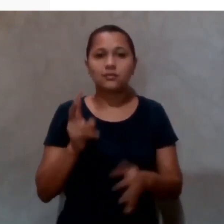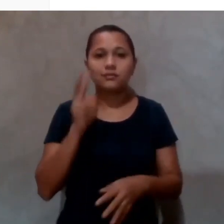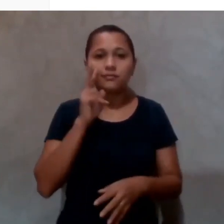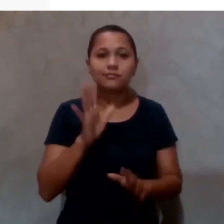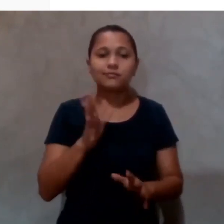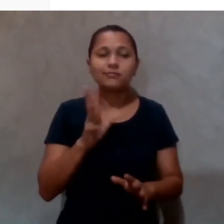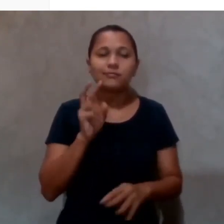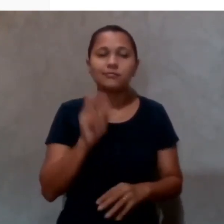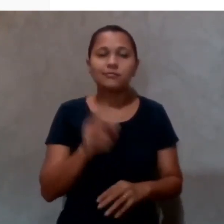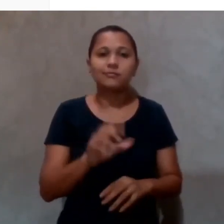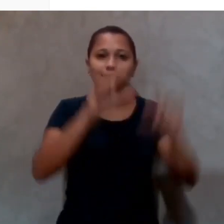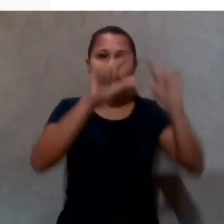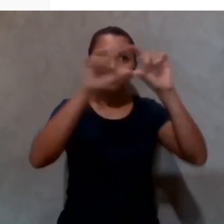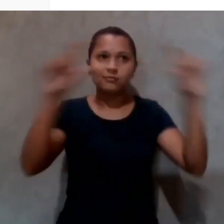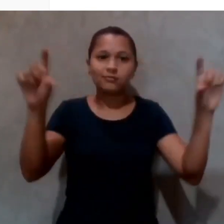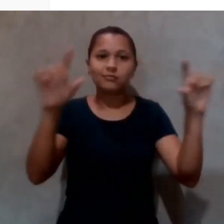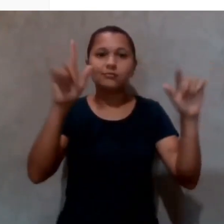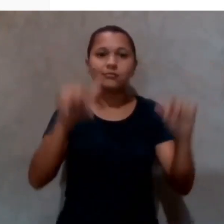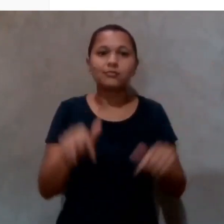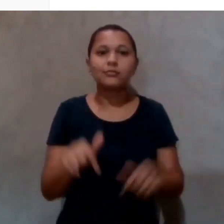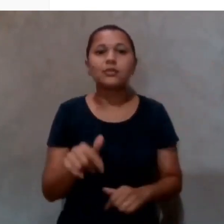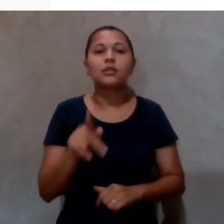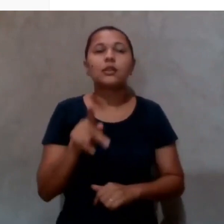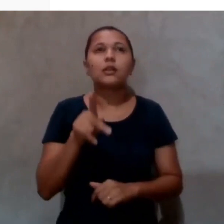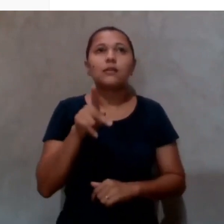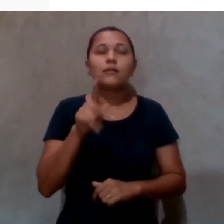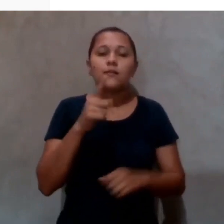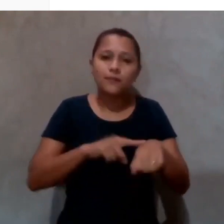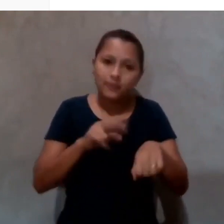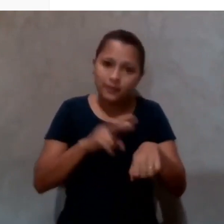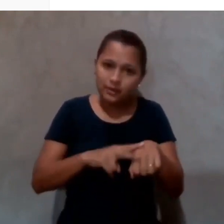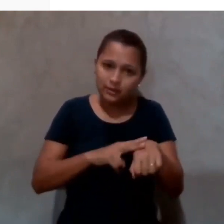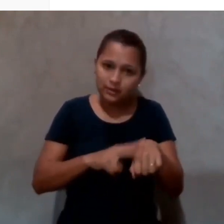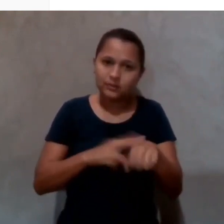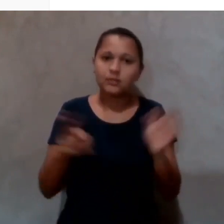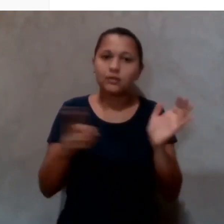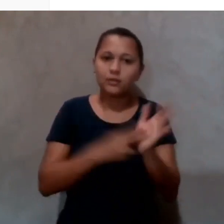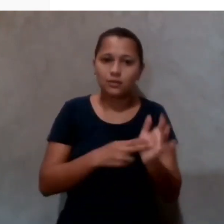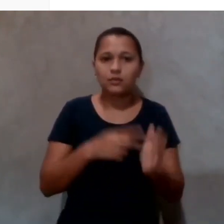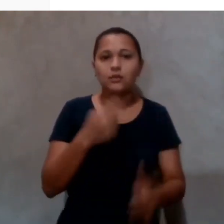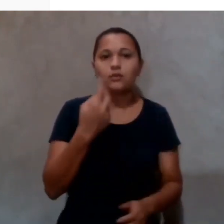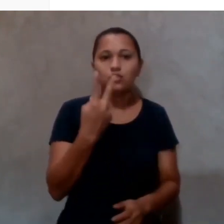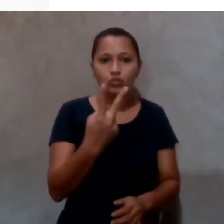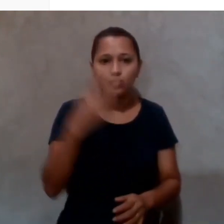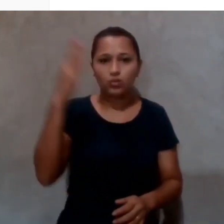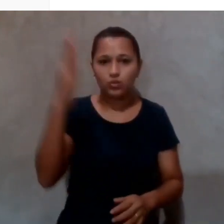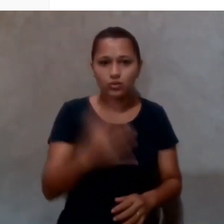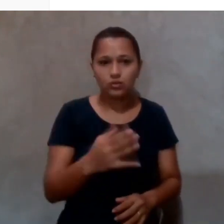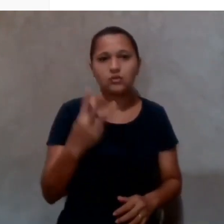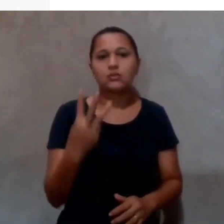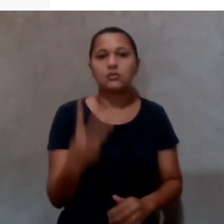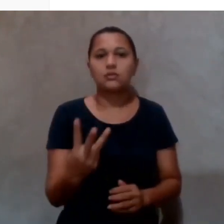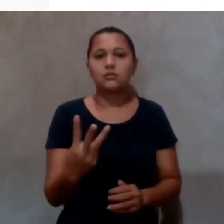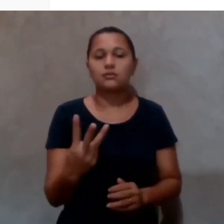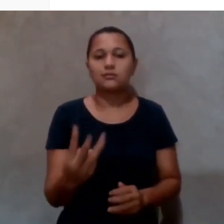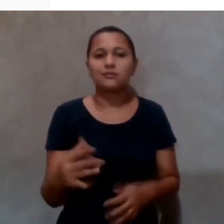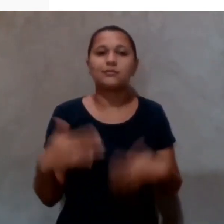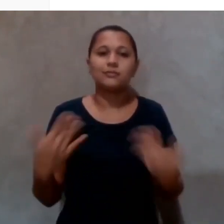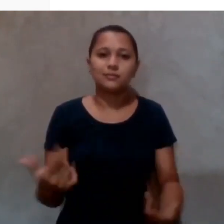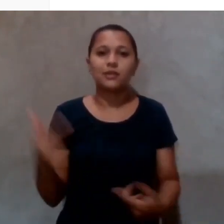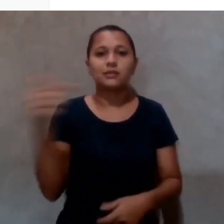a probabilidade de ocorrer a cor verde é igual a 2/3. Então, a segunda etapa ela tem